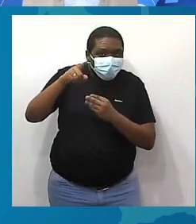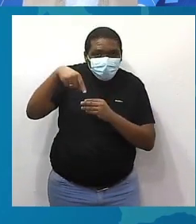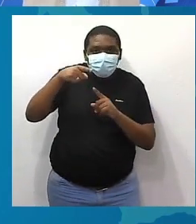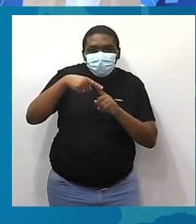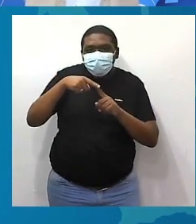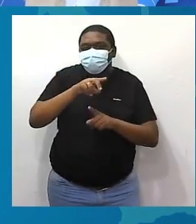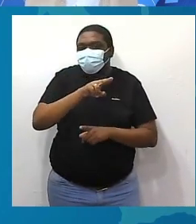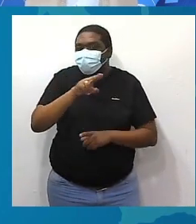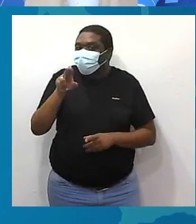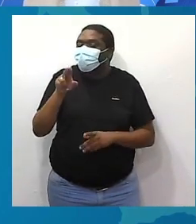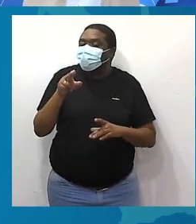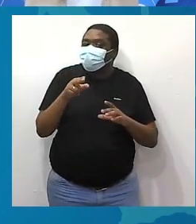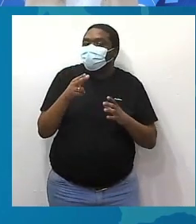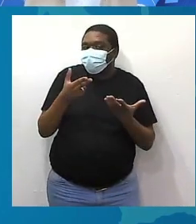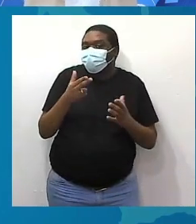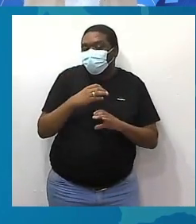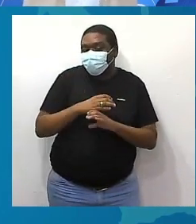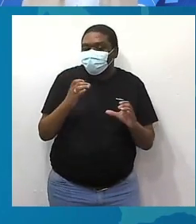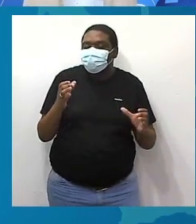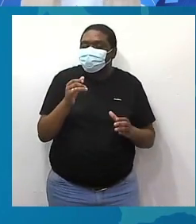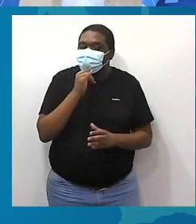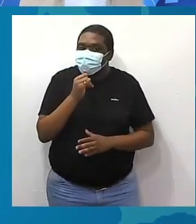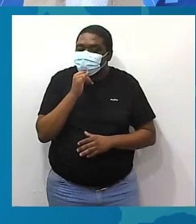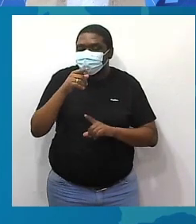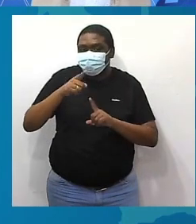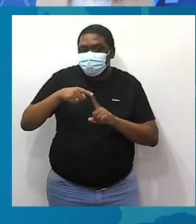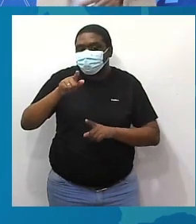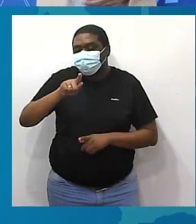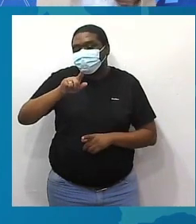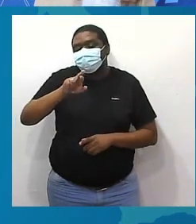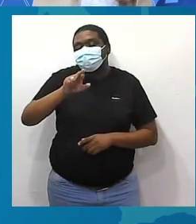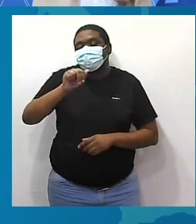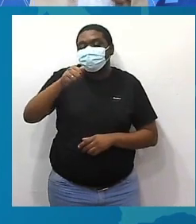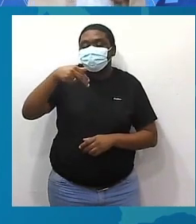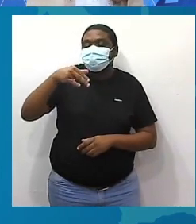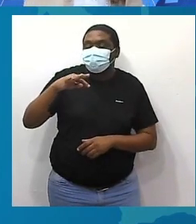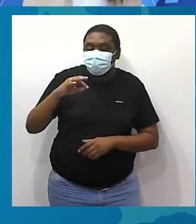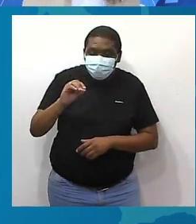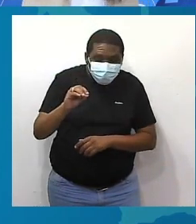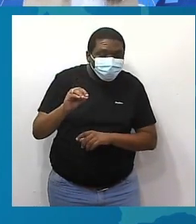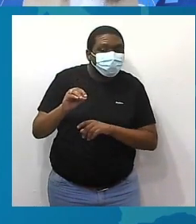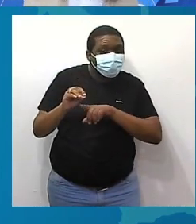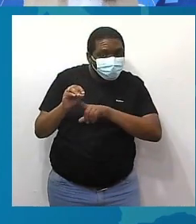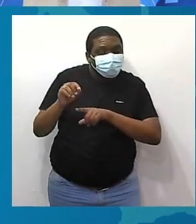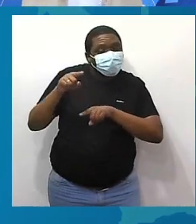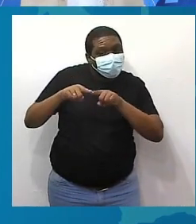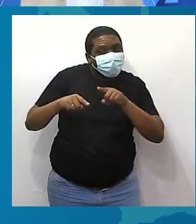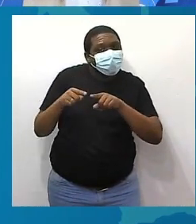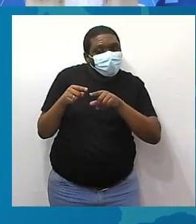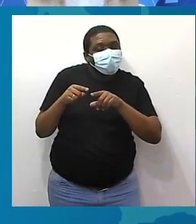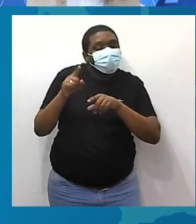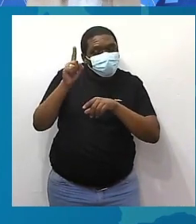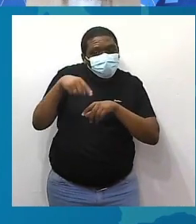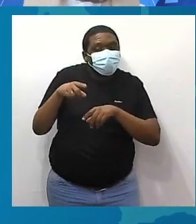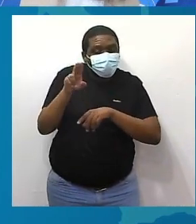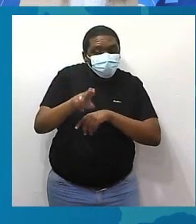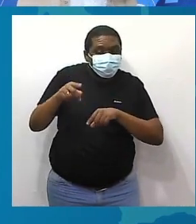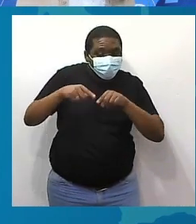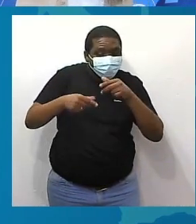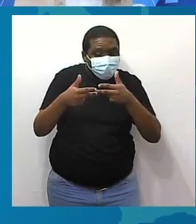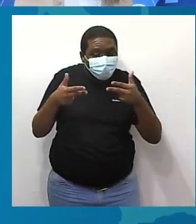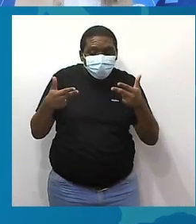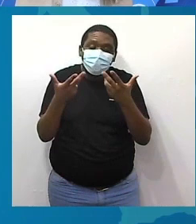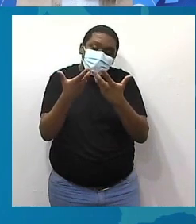compostas. Exemplo, o granito, os minerais, que por suas vezes são elementos naturais e a